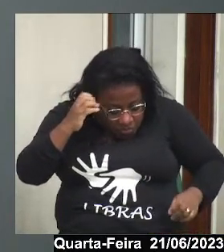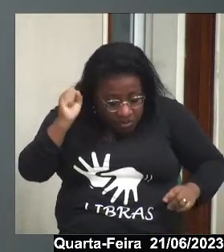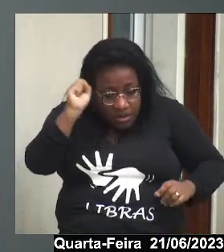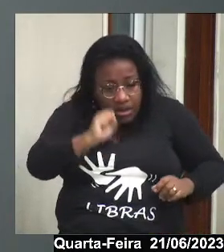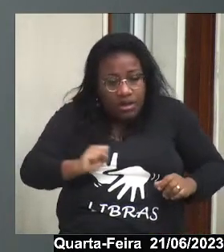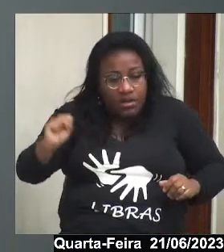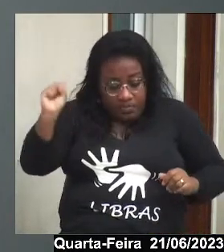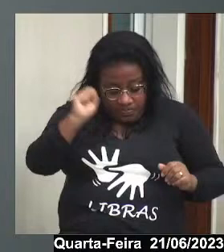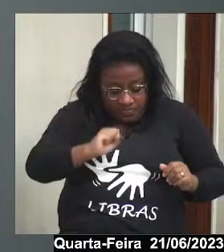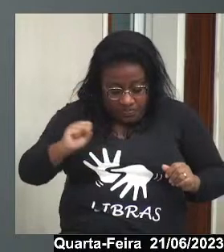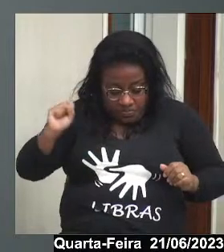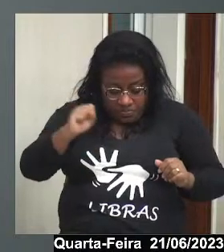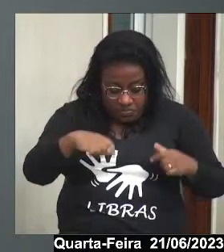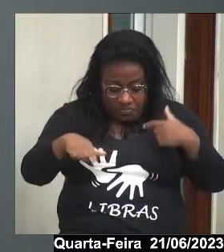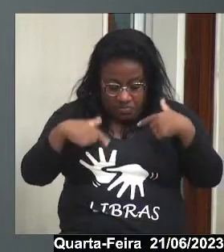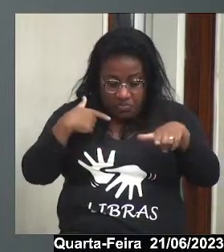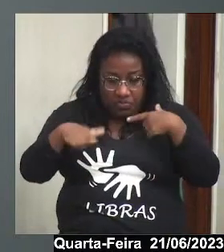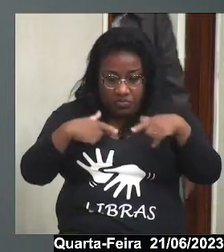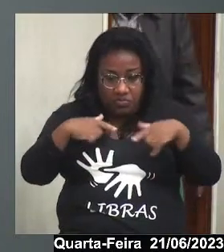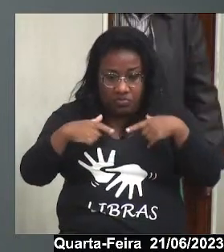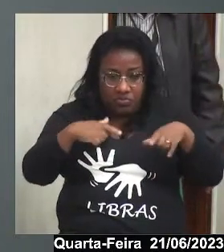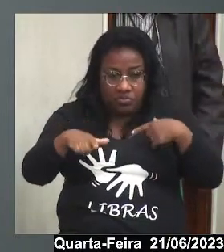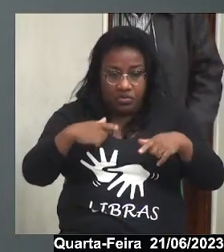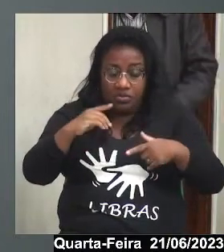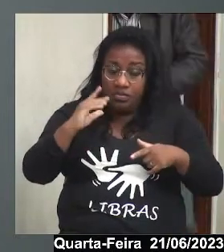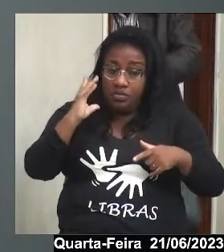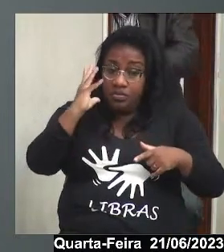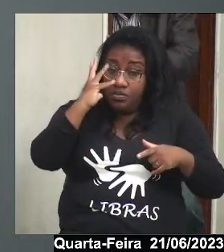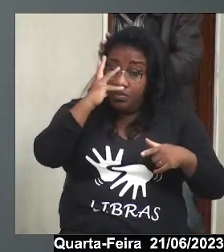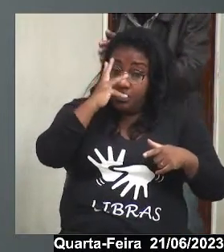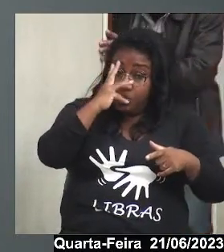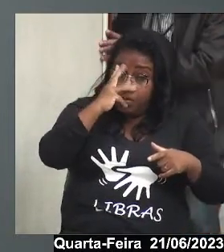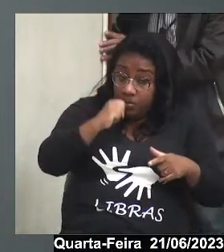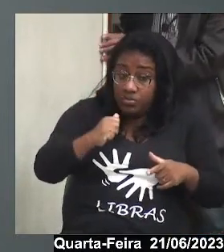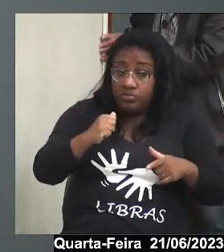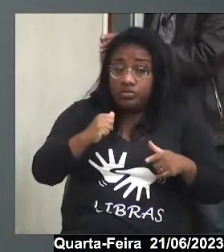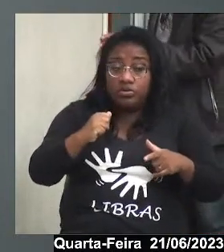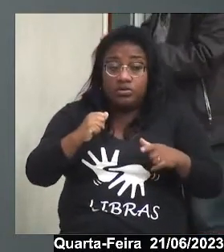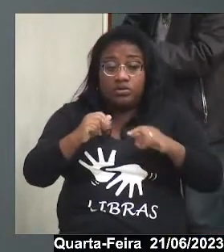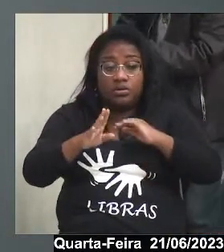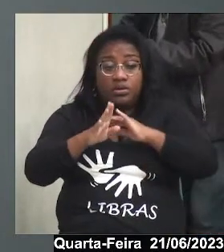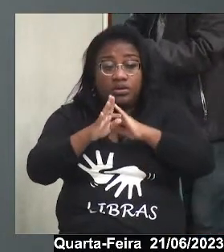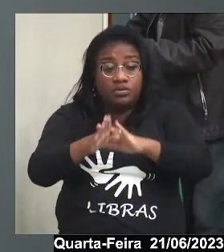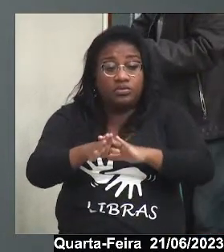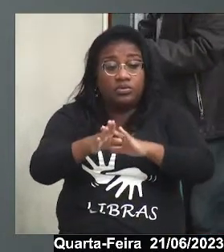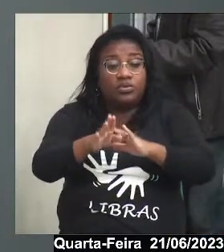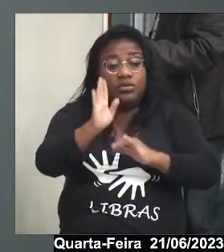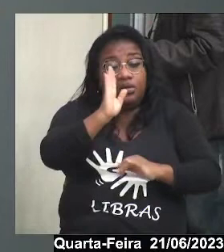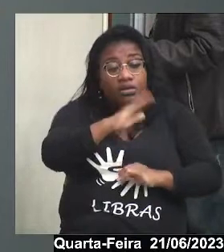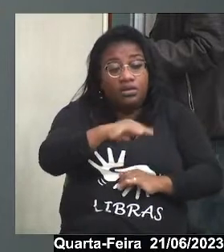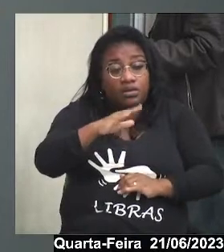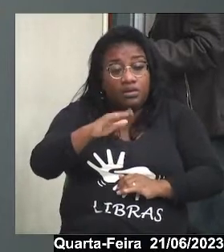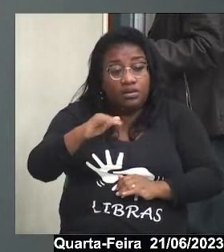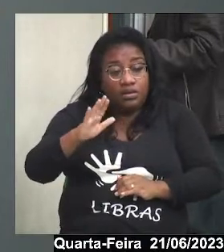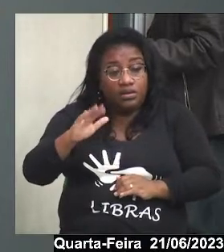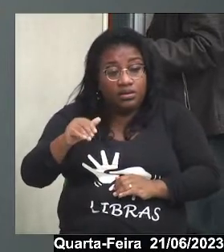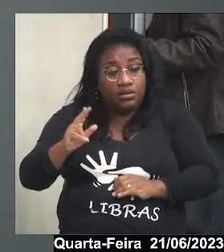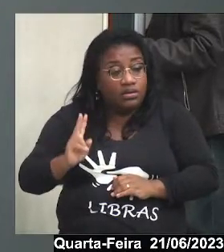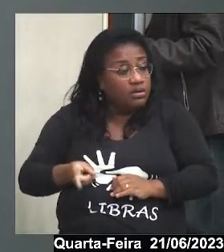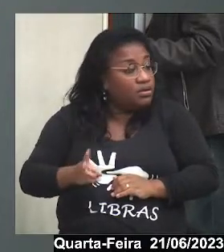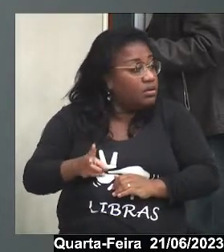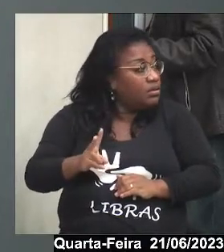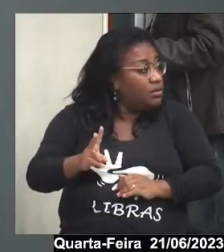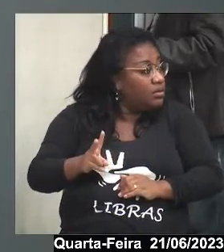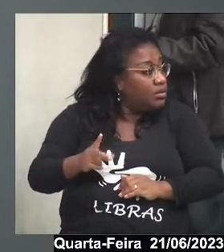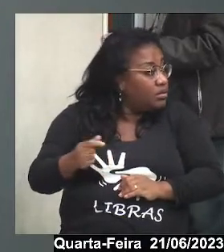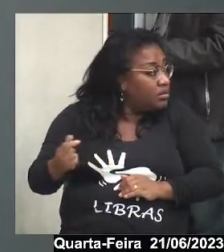da associação, onde que eles fazem um trabalho muito bonito lá, atende diversas crianças, e a Lurdinha é uma tremenda guerreira. Ela